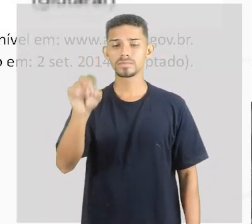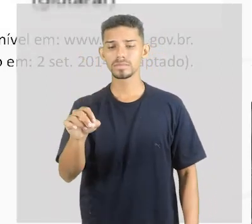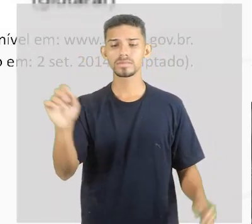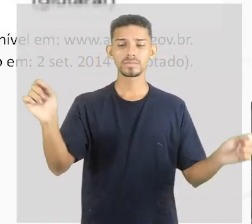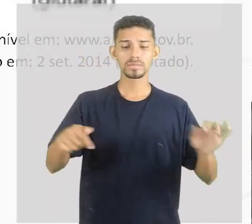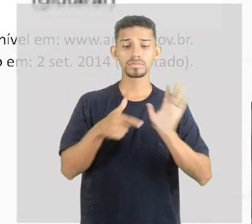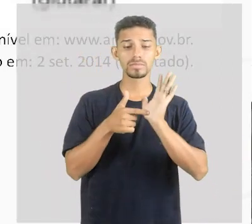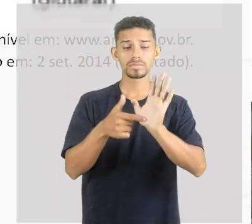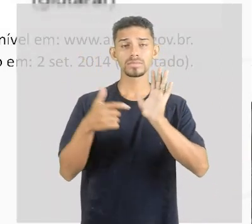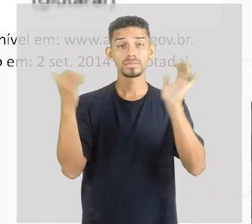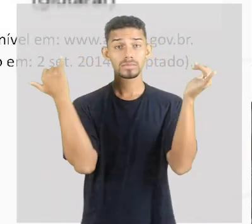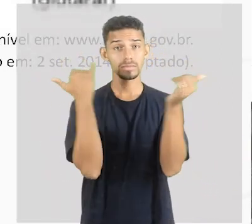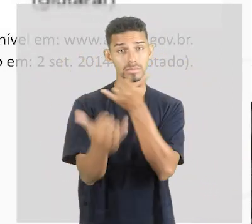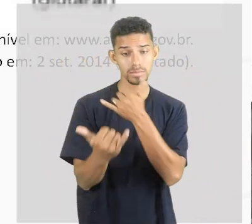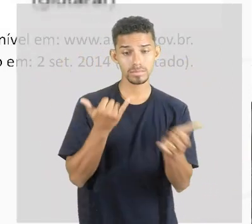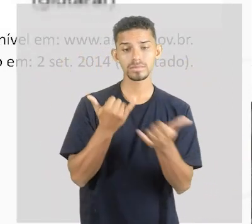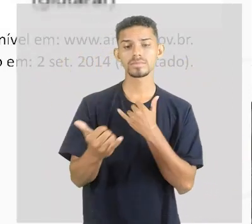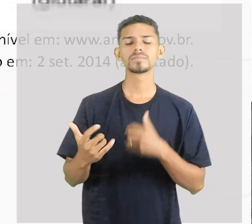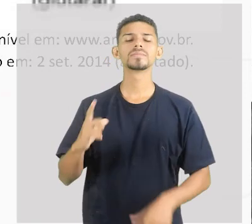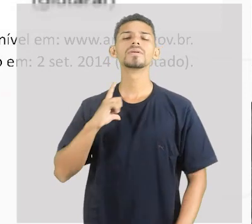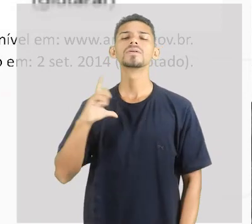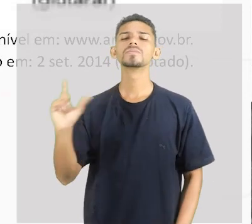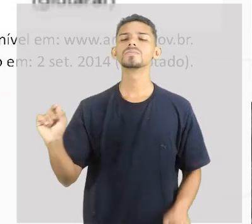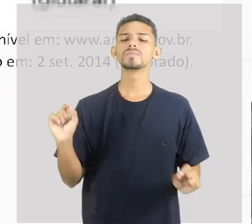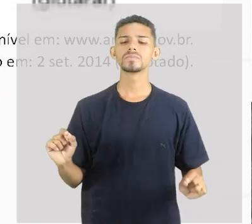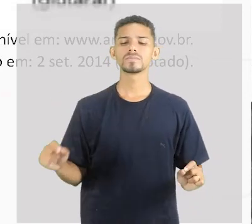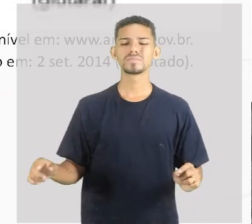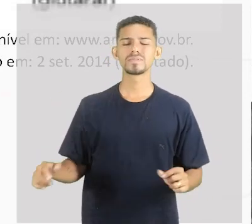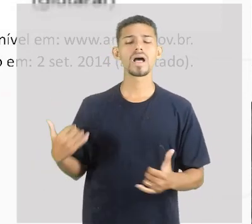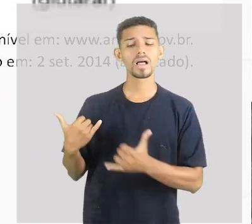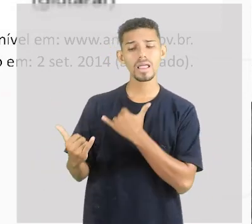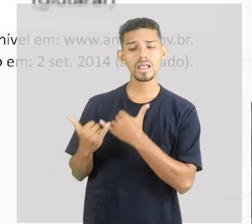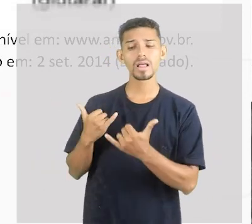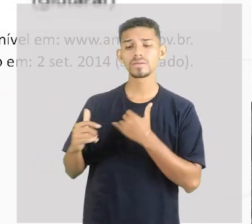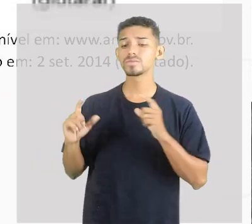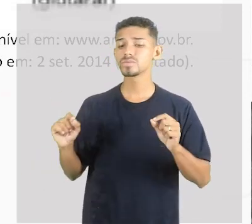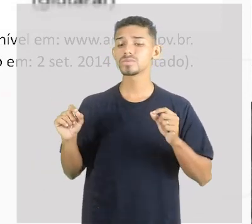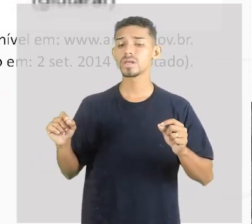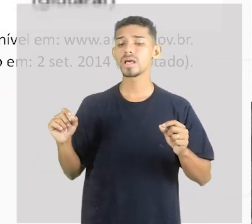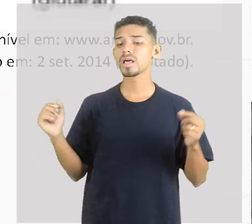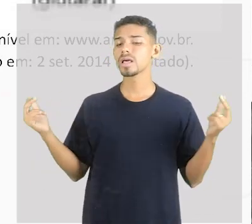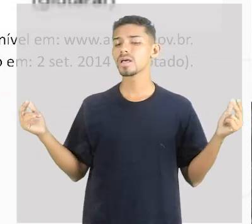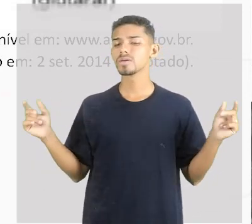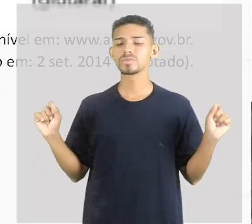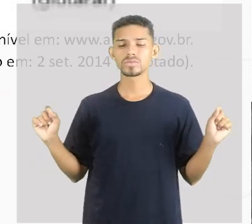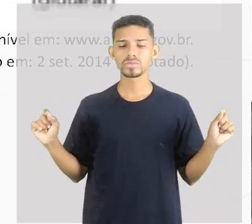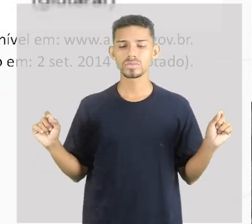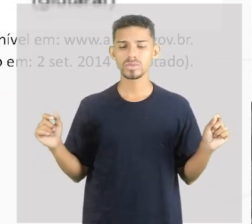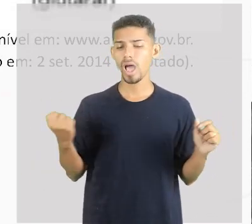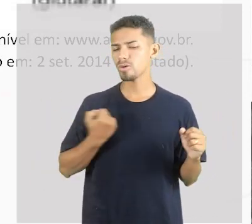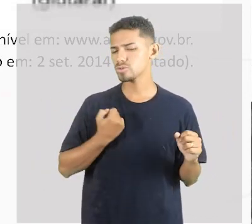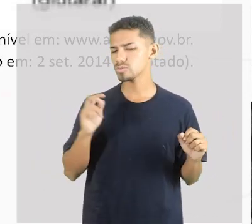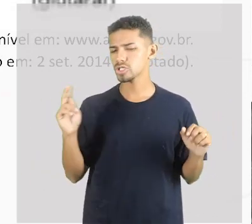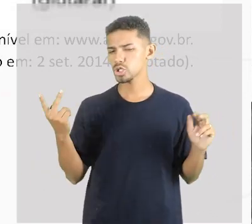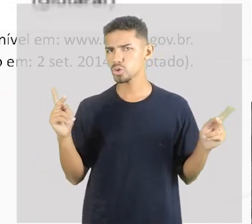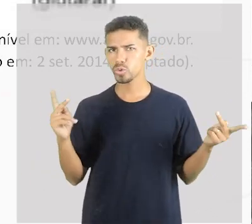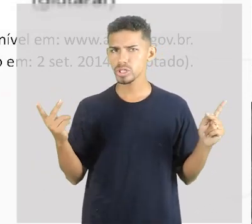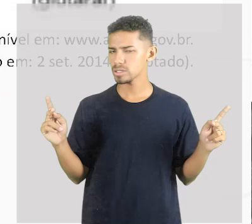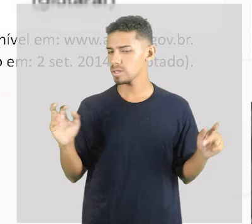químicas semelhantes, pois possuem. Gente, eles têm propriedades químicas semelhantes. O que que eles têm igual? Número de hidrogênios?